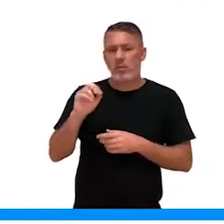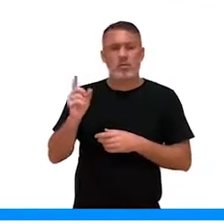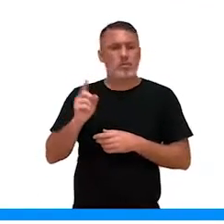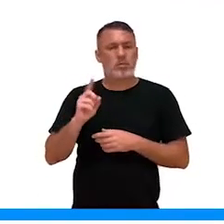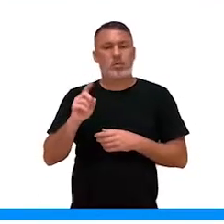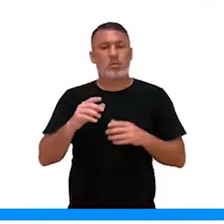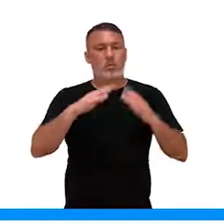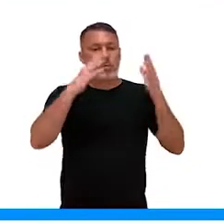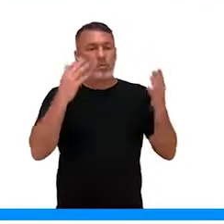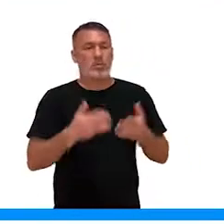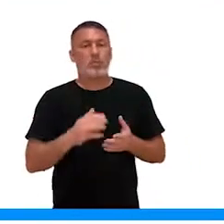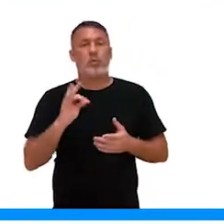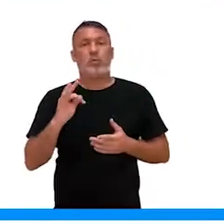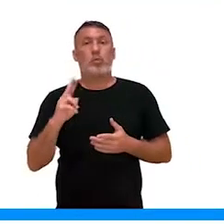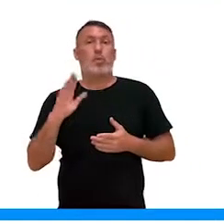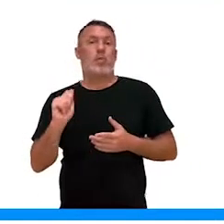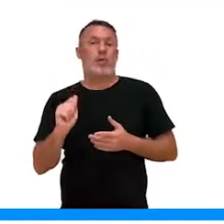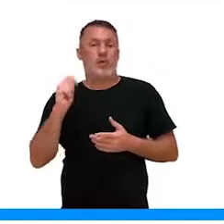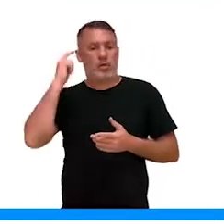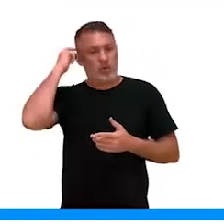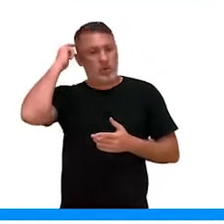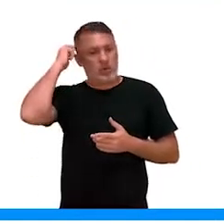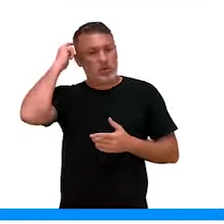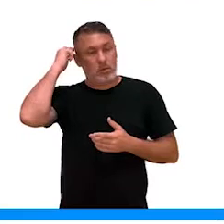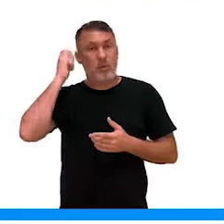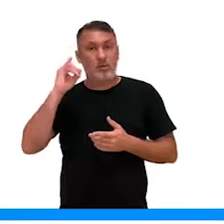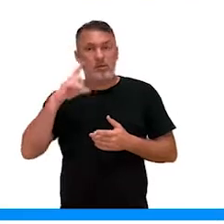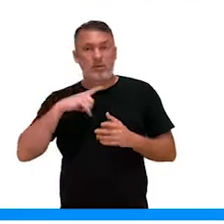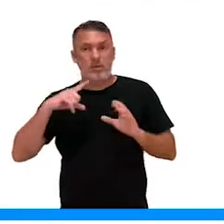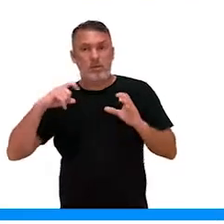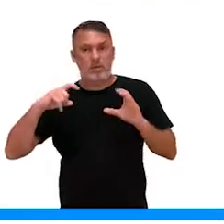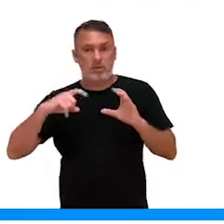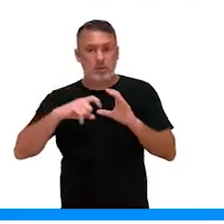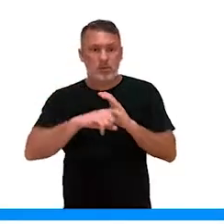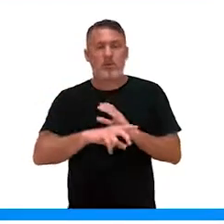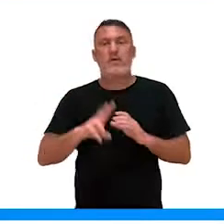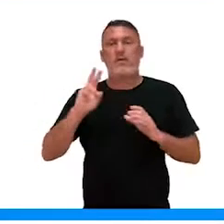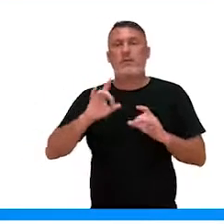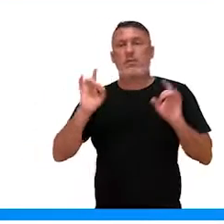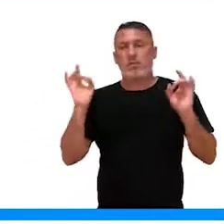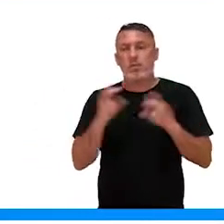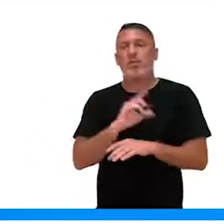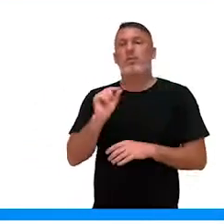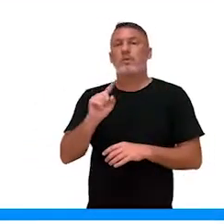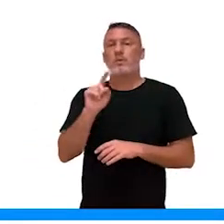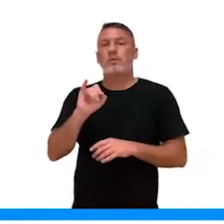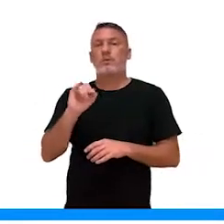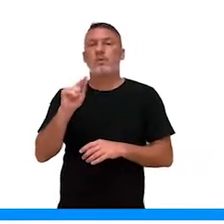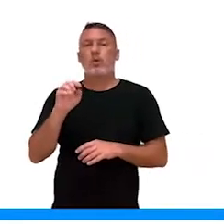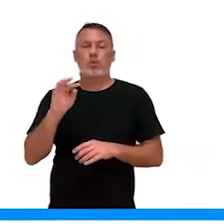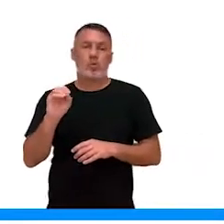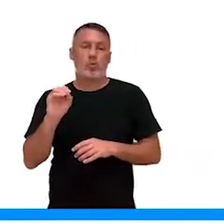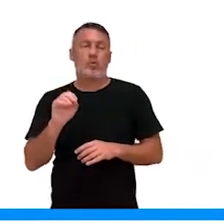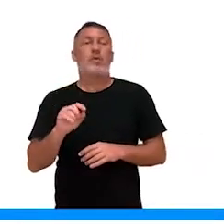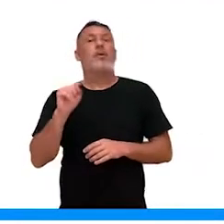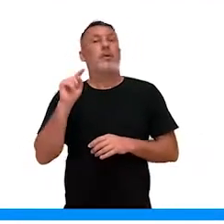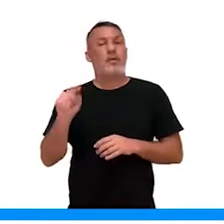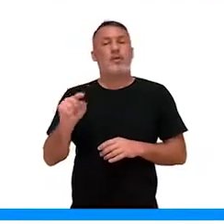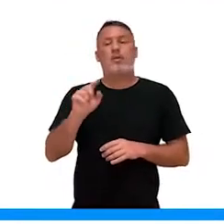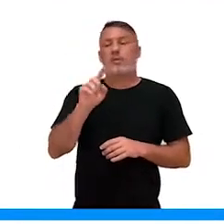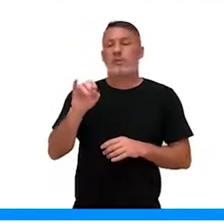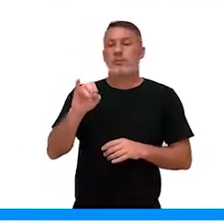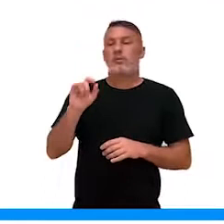tubas uterinas. E ali na tuba, se houve a fecundação, vai ser formado então agora o